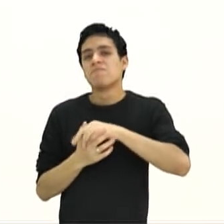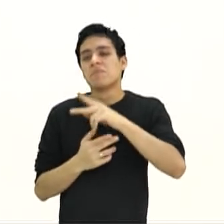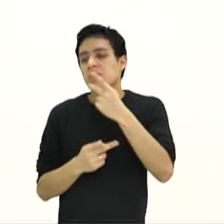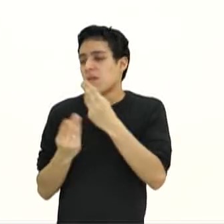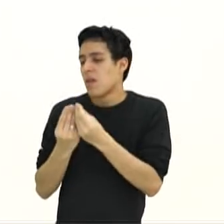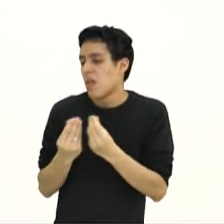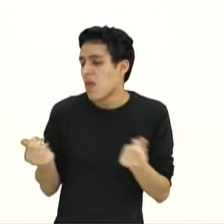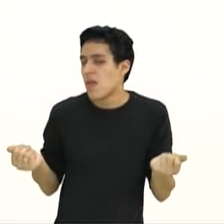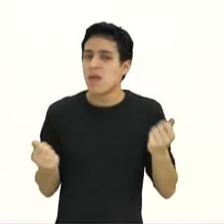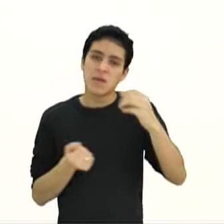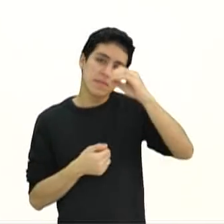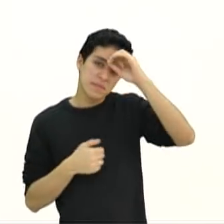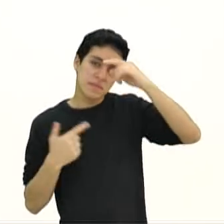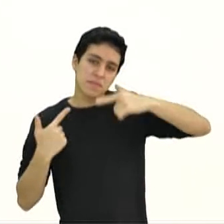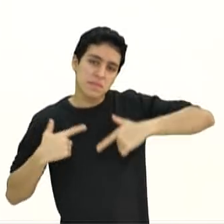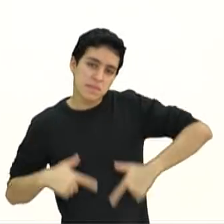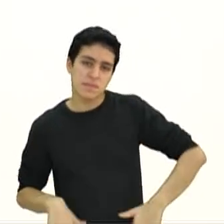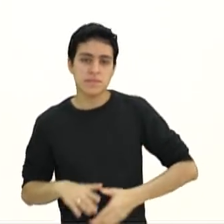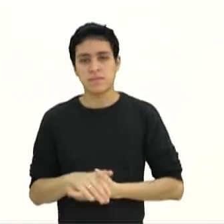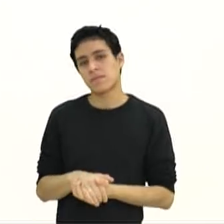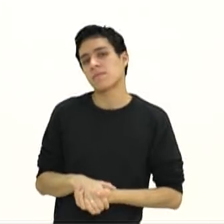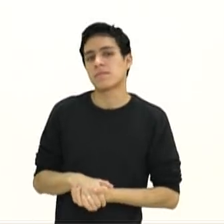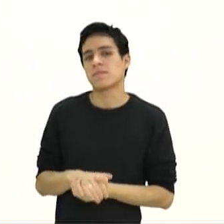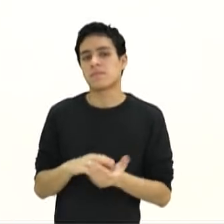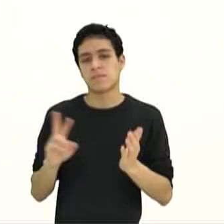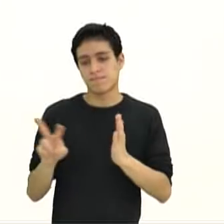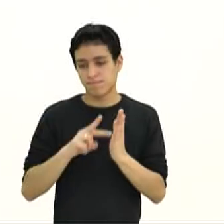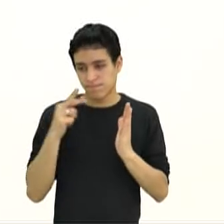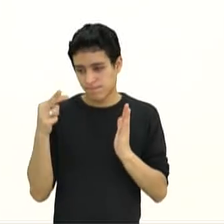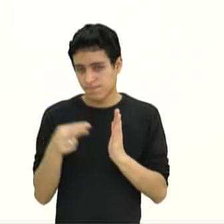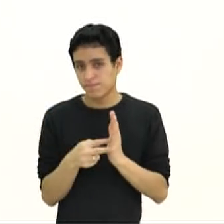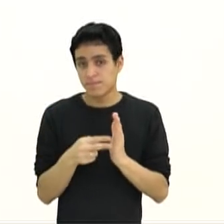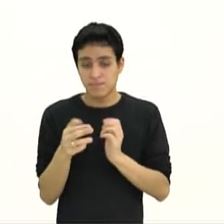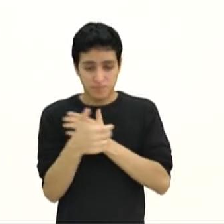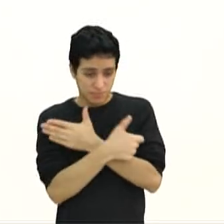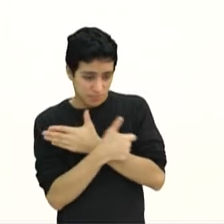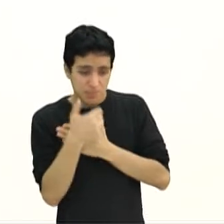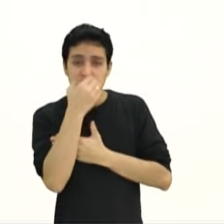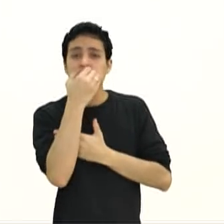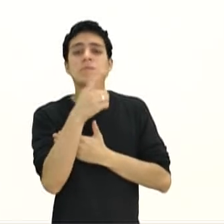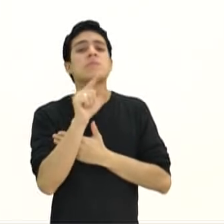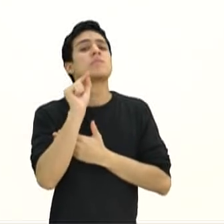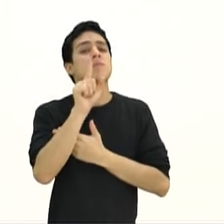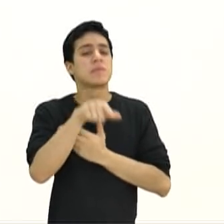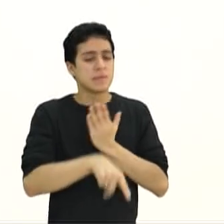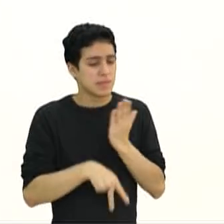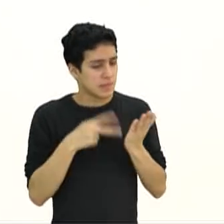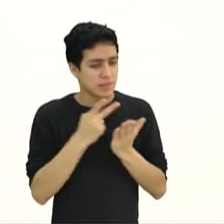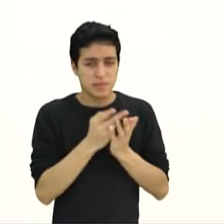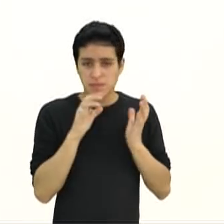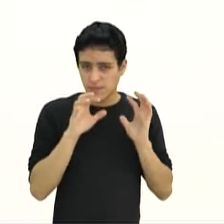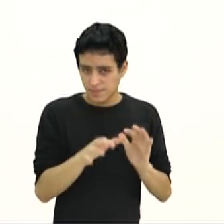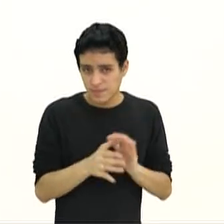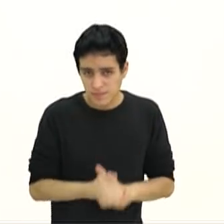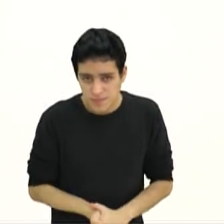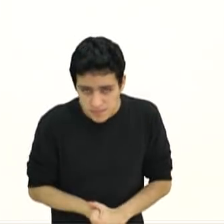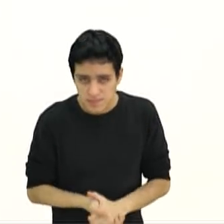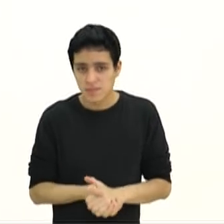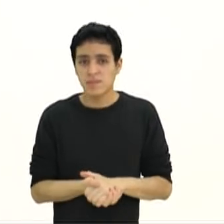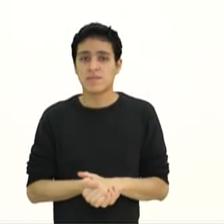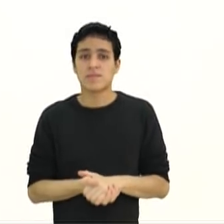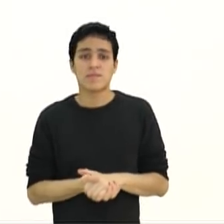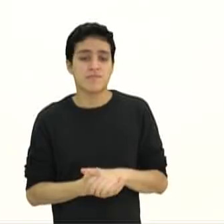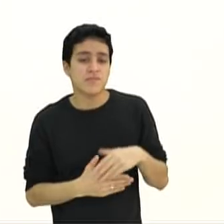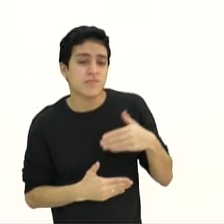qualidades inocentes e pueris. Ou seja, moralmente, o bom mesmo é permanecer assim. Em